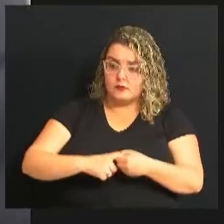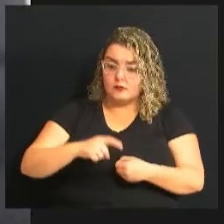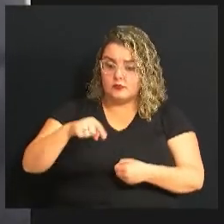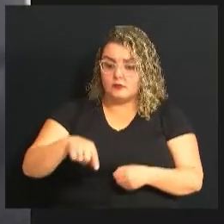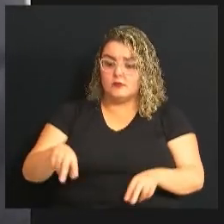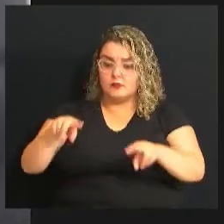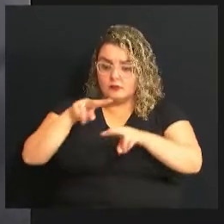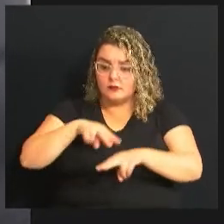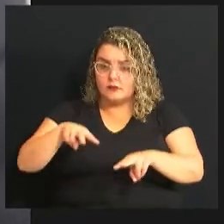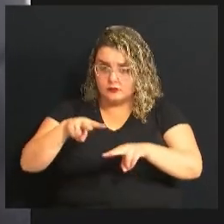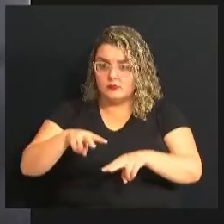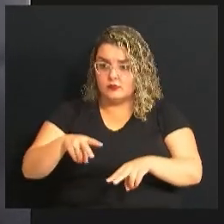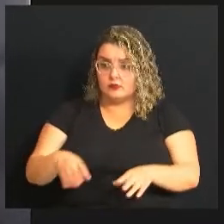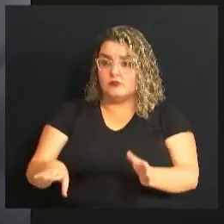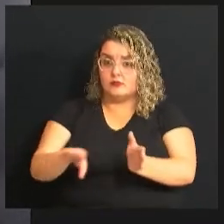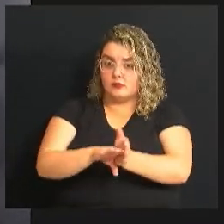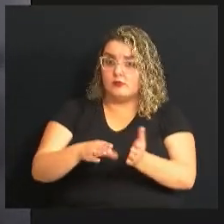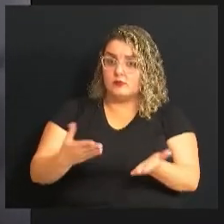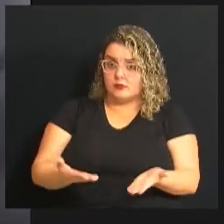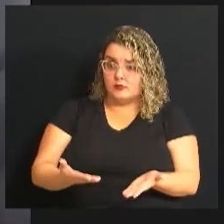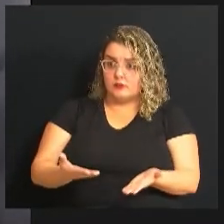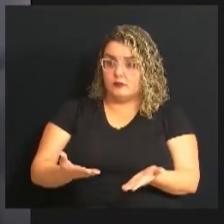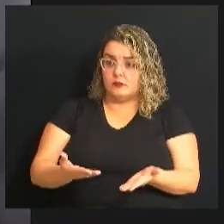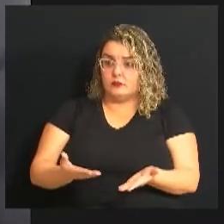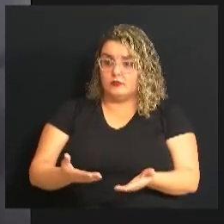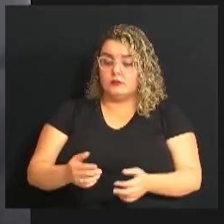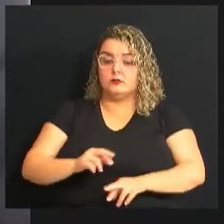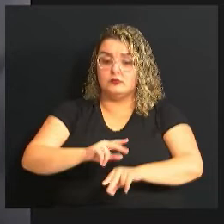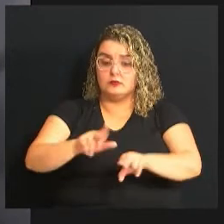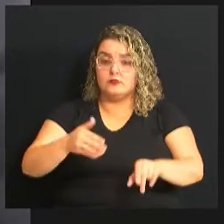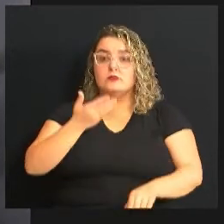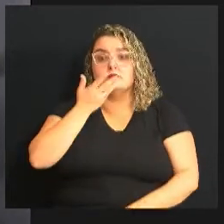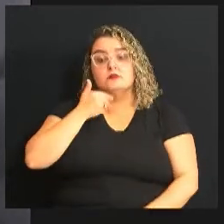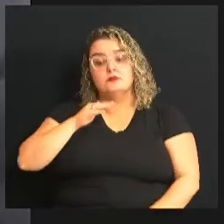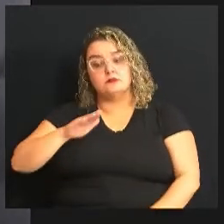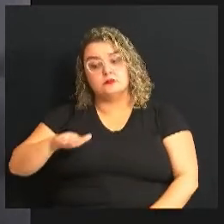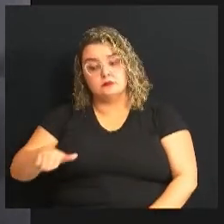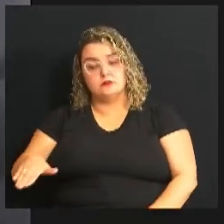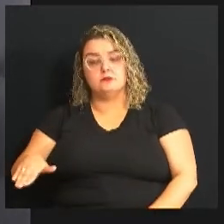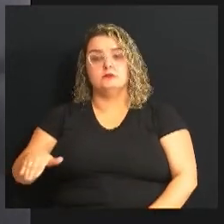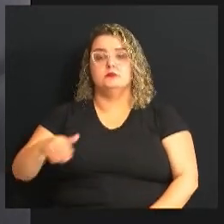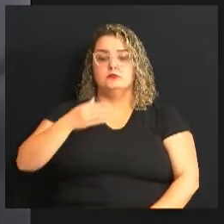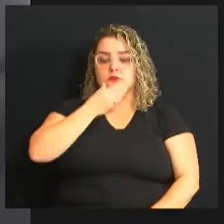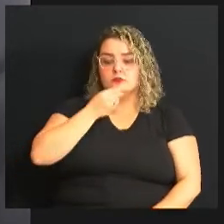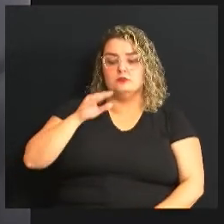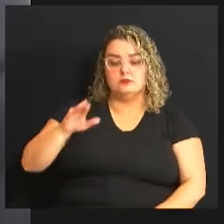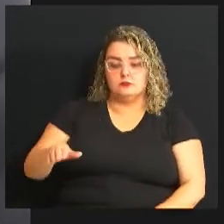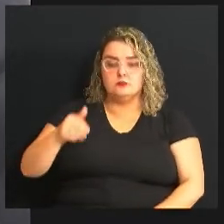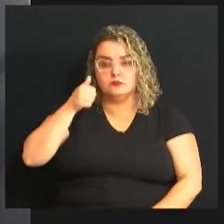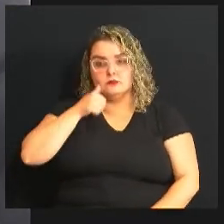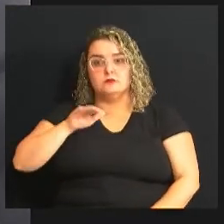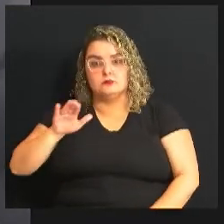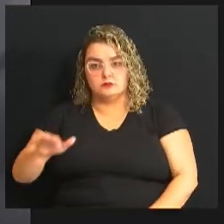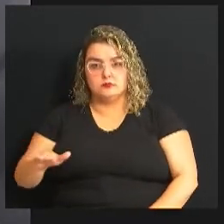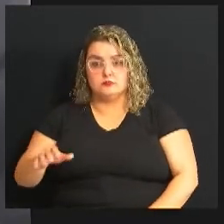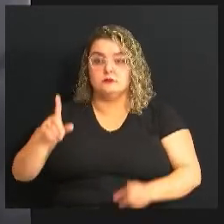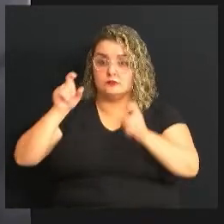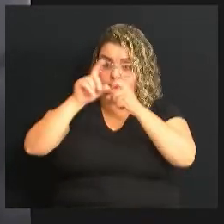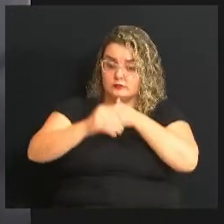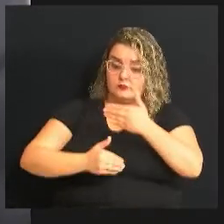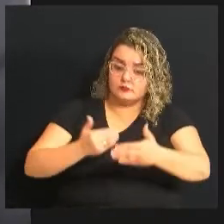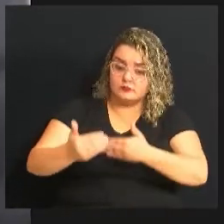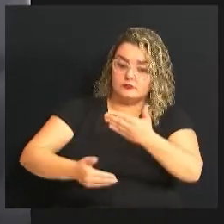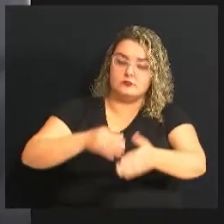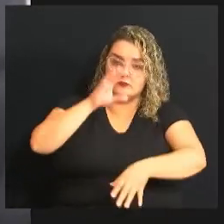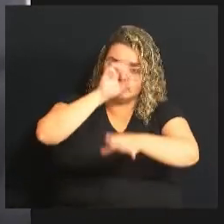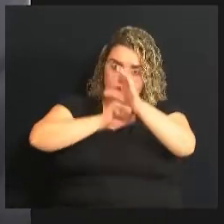veio à tona. Por quê? Porque muitos meninos e meninas estão com dificuldade no processo de aprendizagem, estão